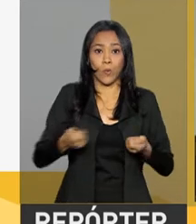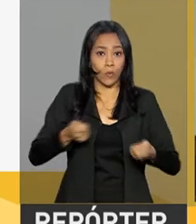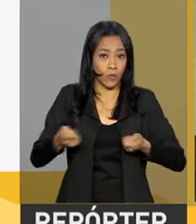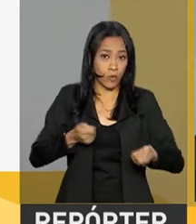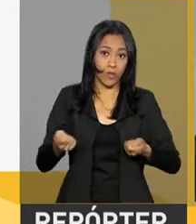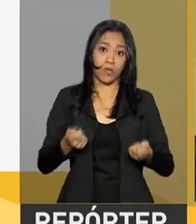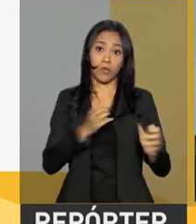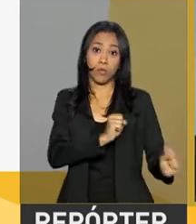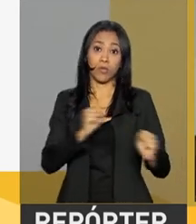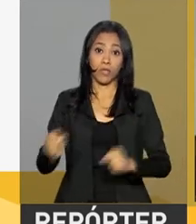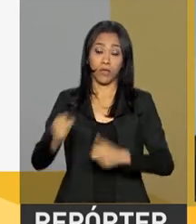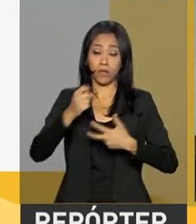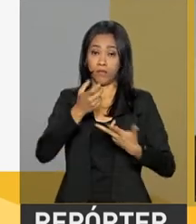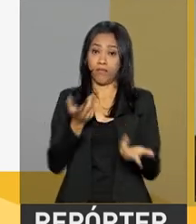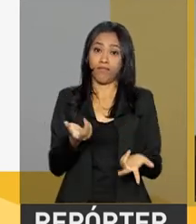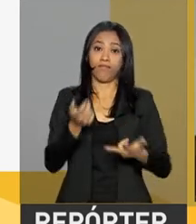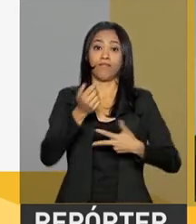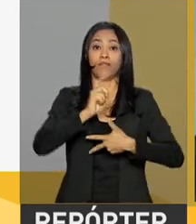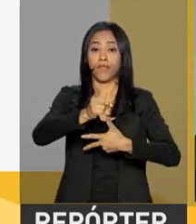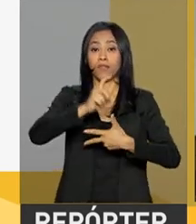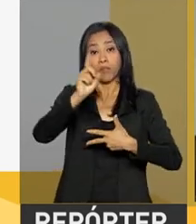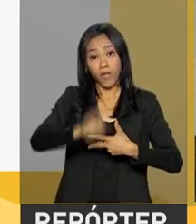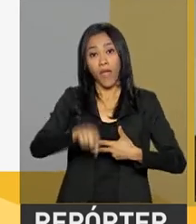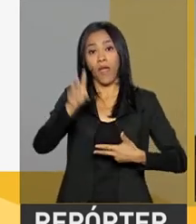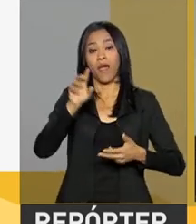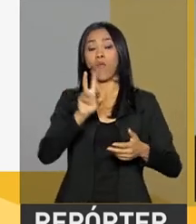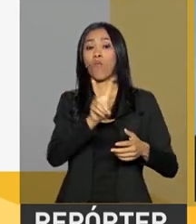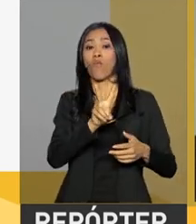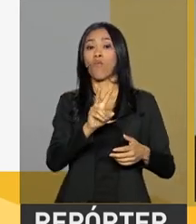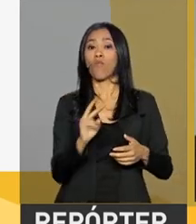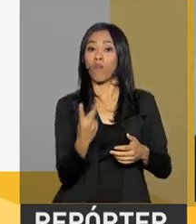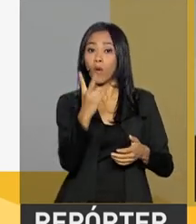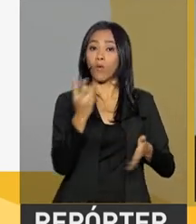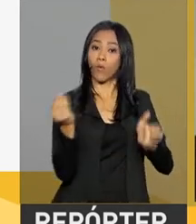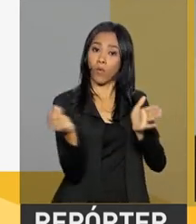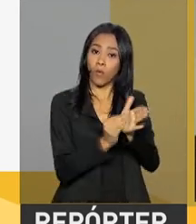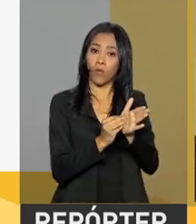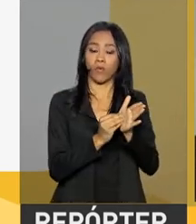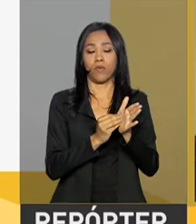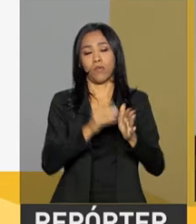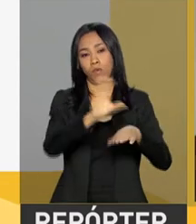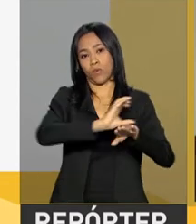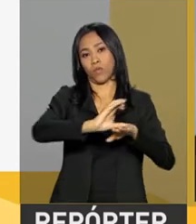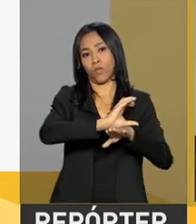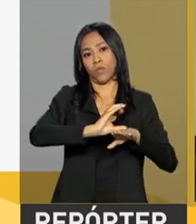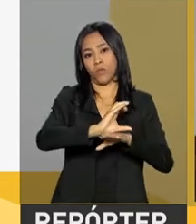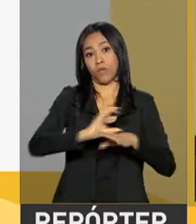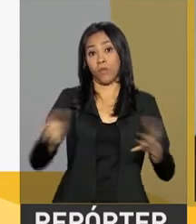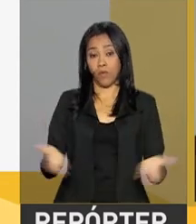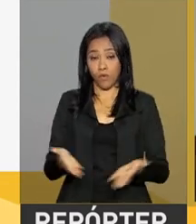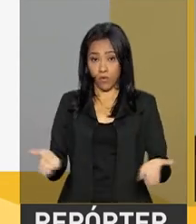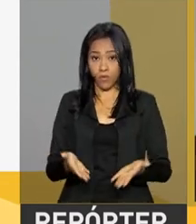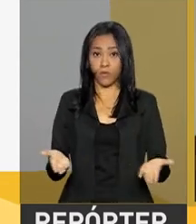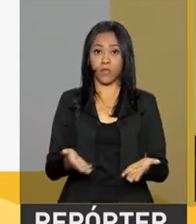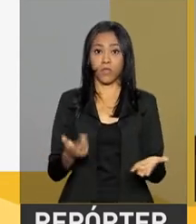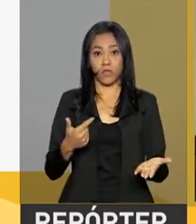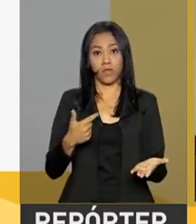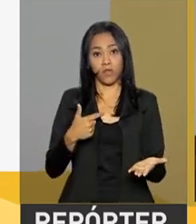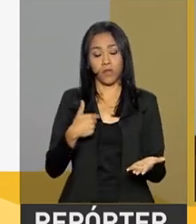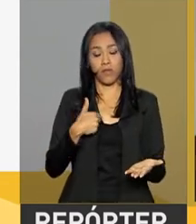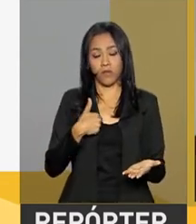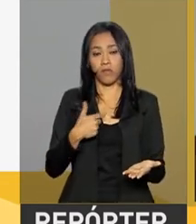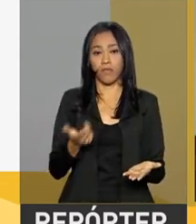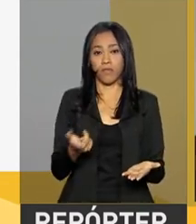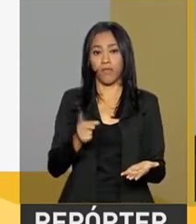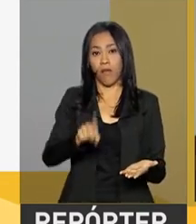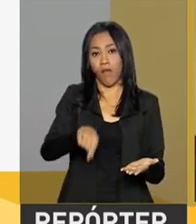mesmos fixados pela constituição o substitutivo aac está atualmente em torno da